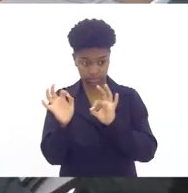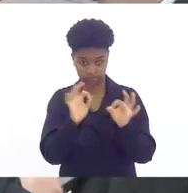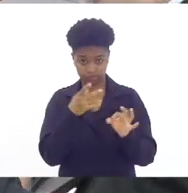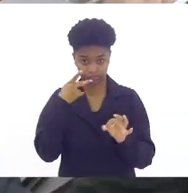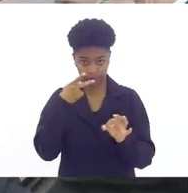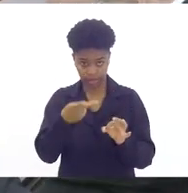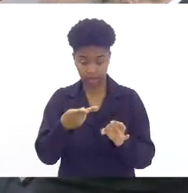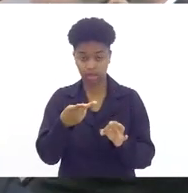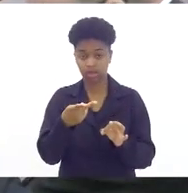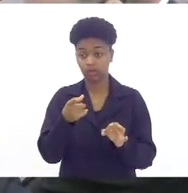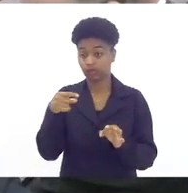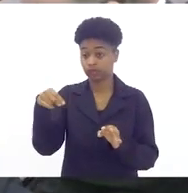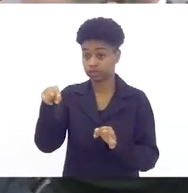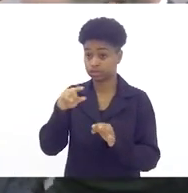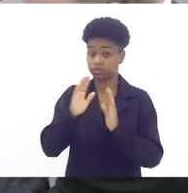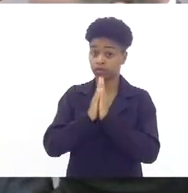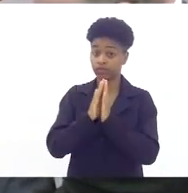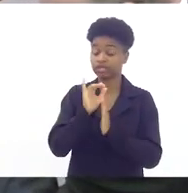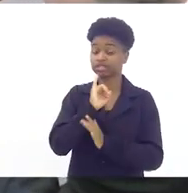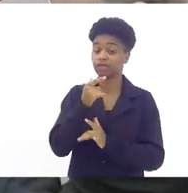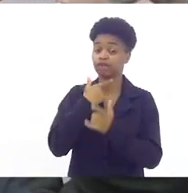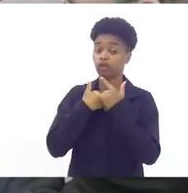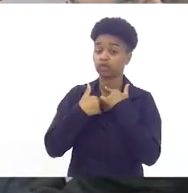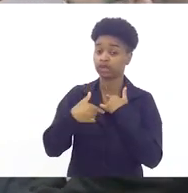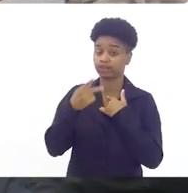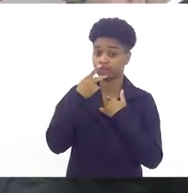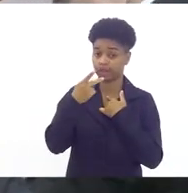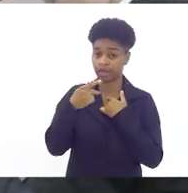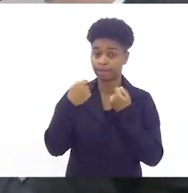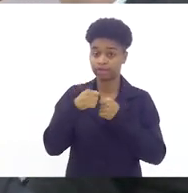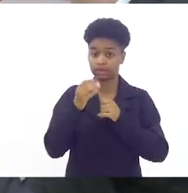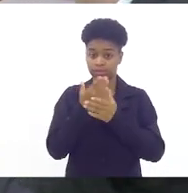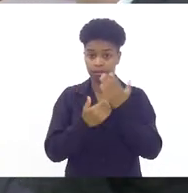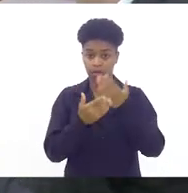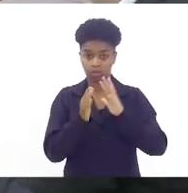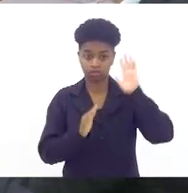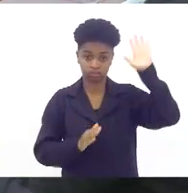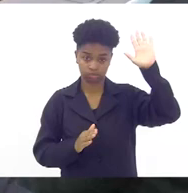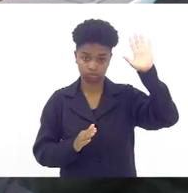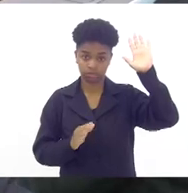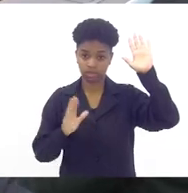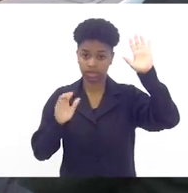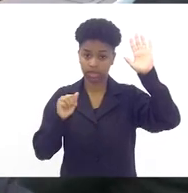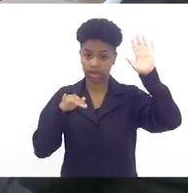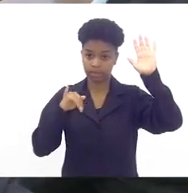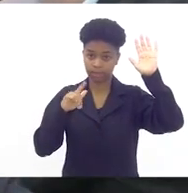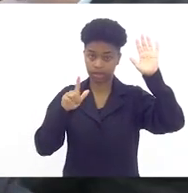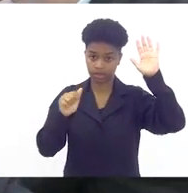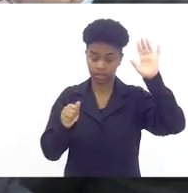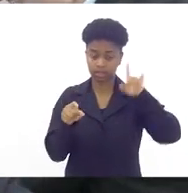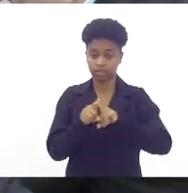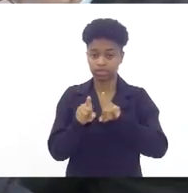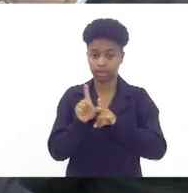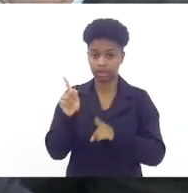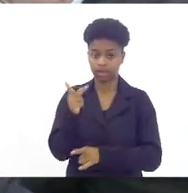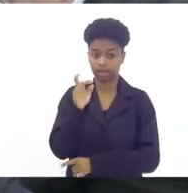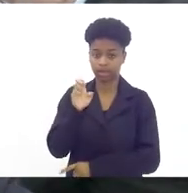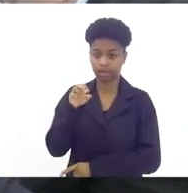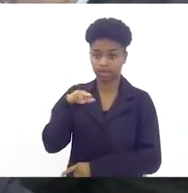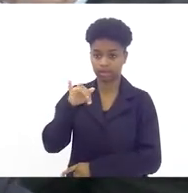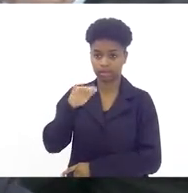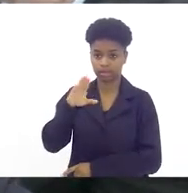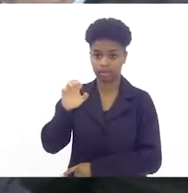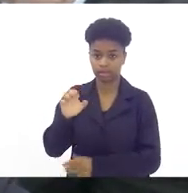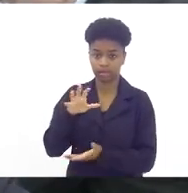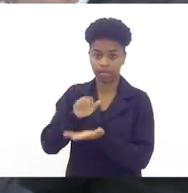por favor que queiram se inscrever para falar levanta a mão que Camila vai Camila Henrique vão colher os nomes eu